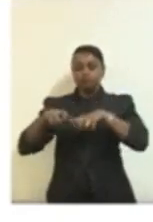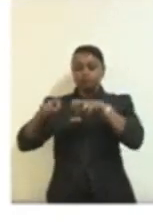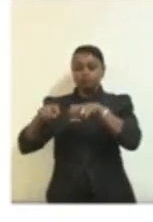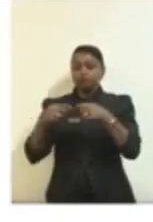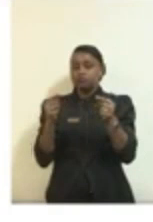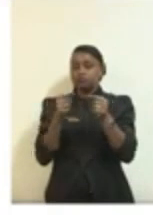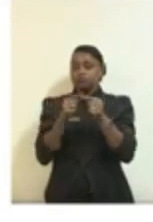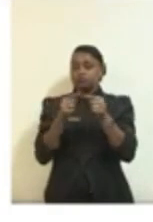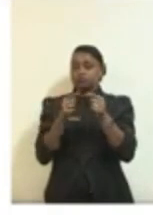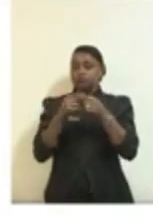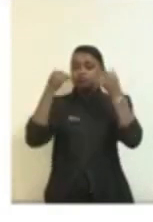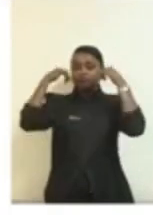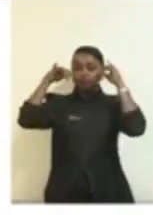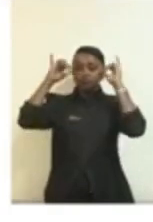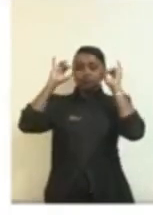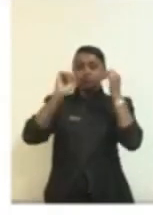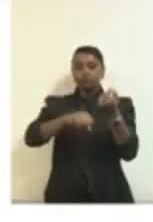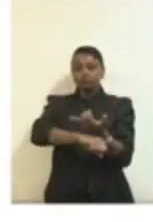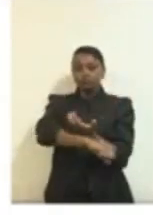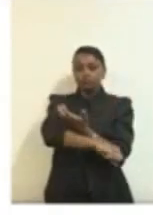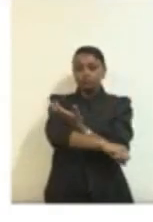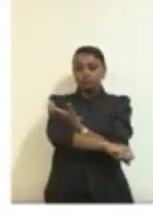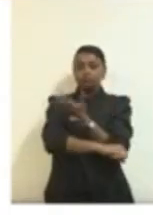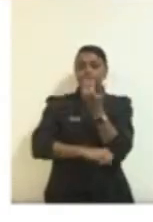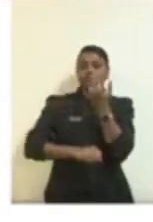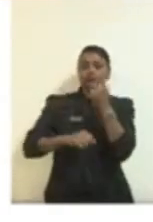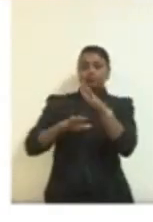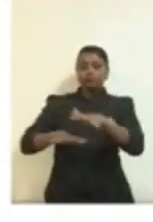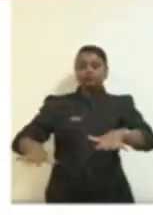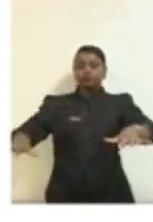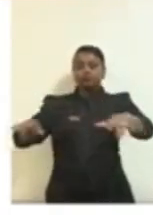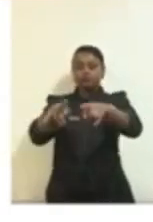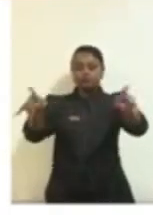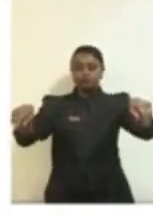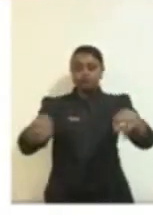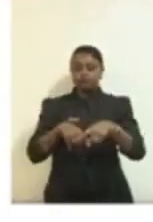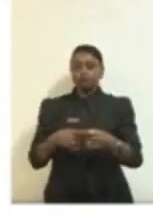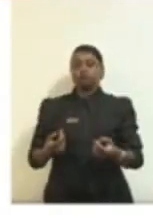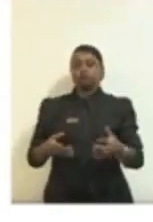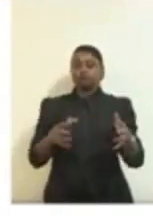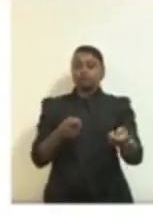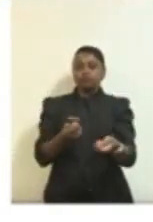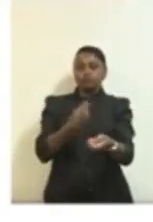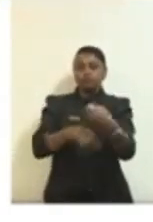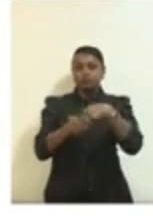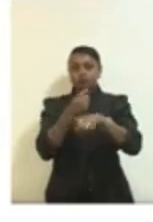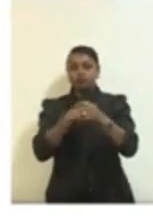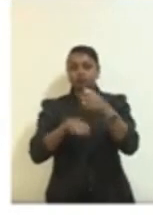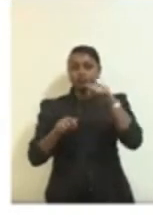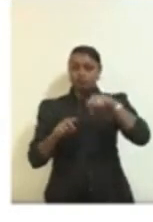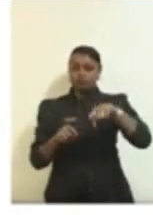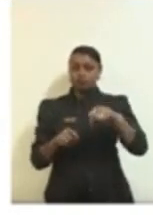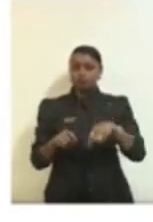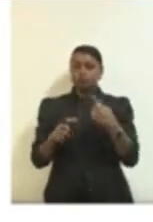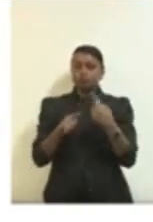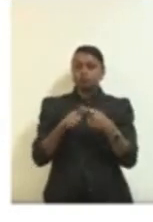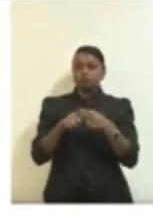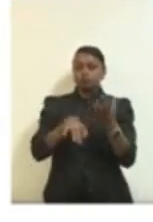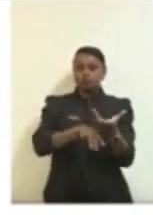figura aí do professor Nabinger, né, que mostra assim, também o potencial de rendimento econômico através do manejo,